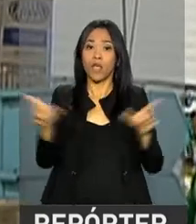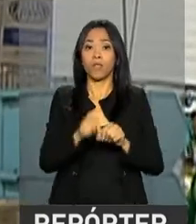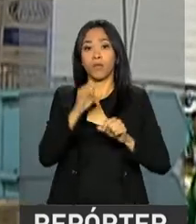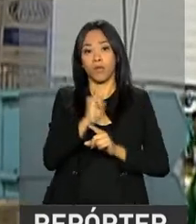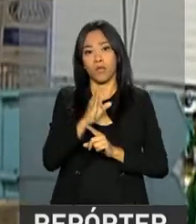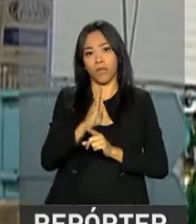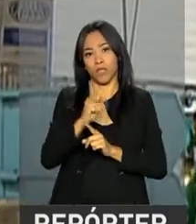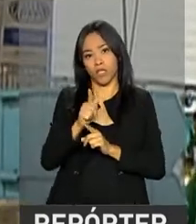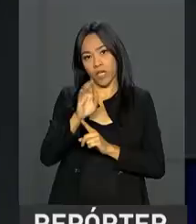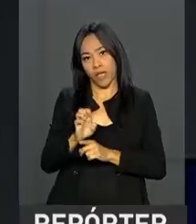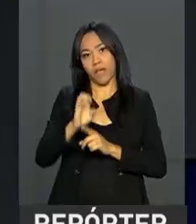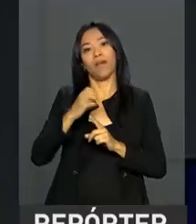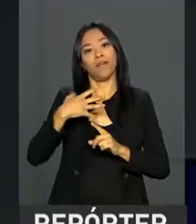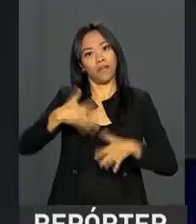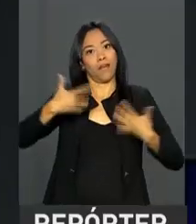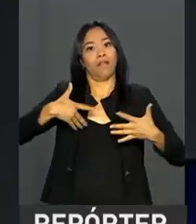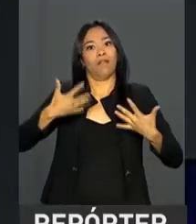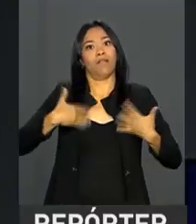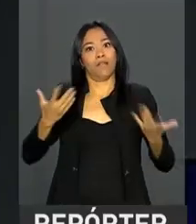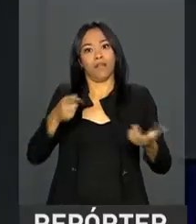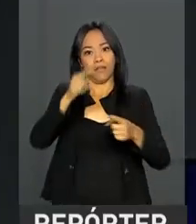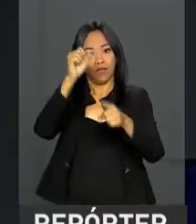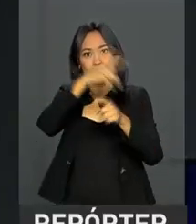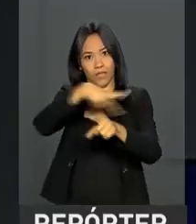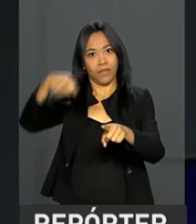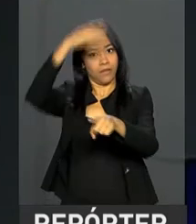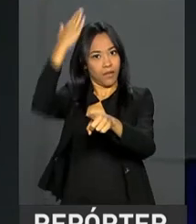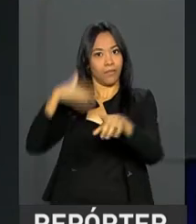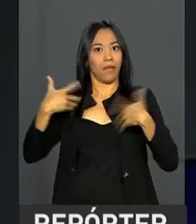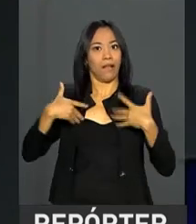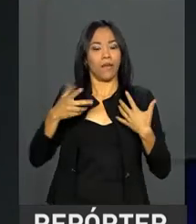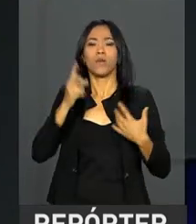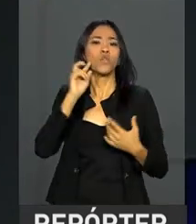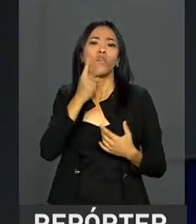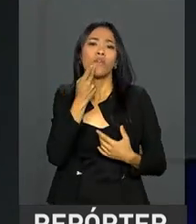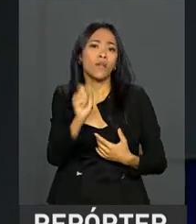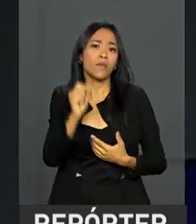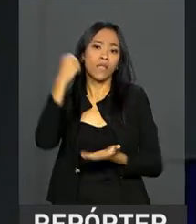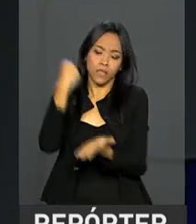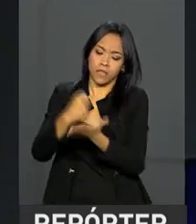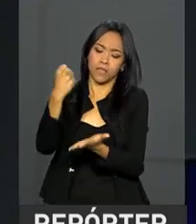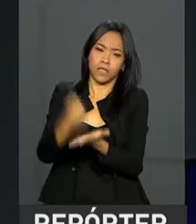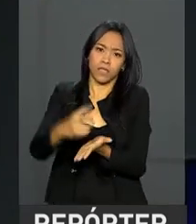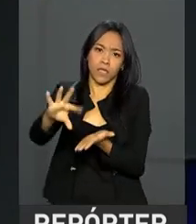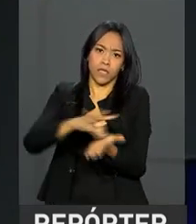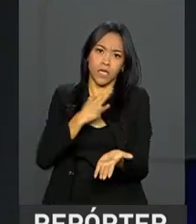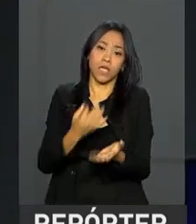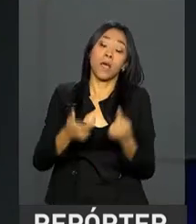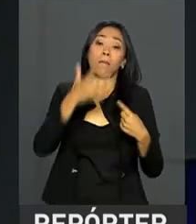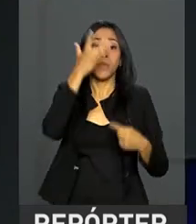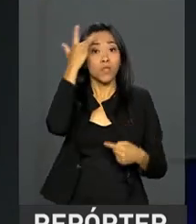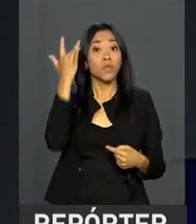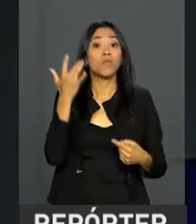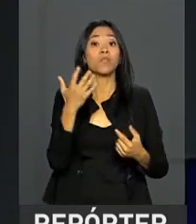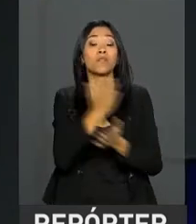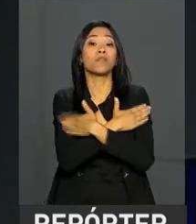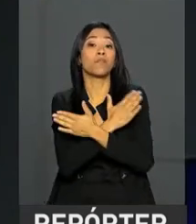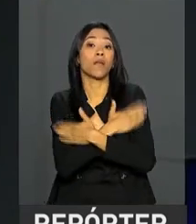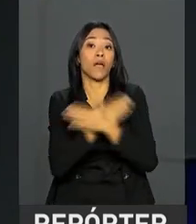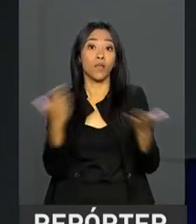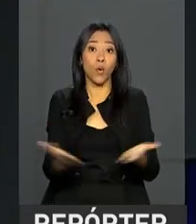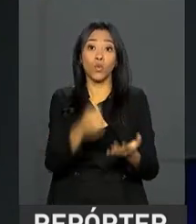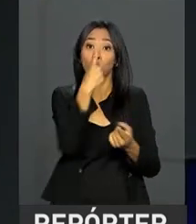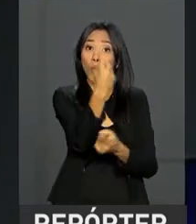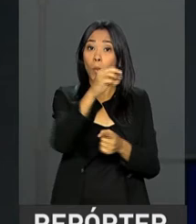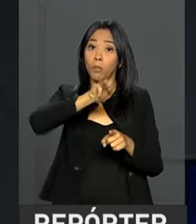pelo presidente michel temer estou falando das carteiras assinadas e do trabalho informal pessoas que estavam desocupadas hoje um milhão